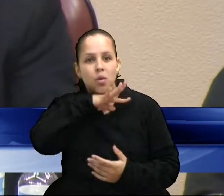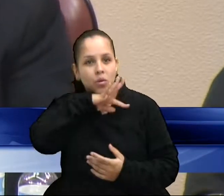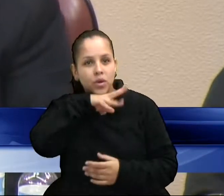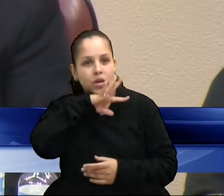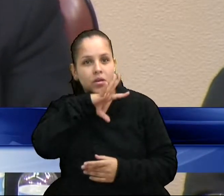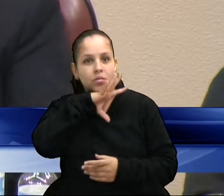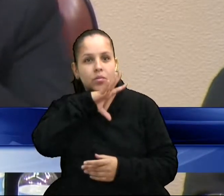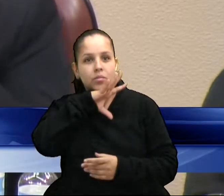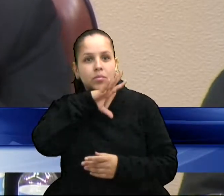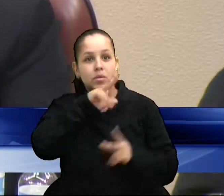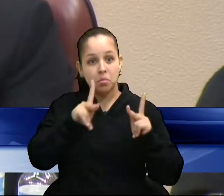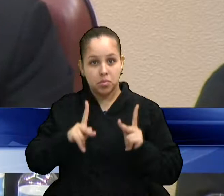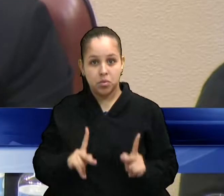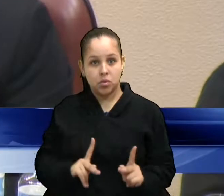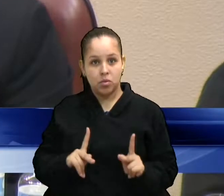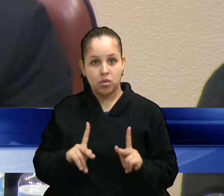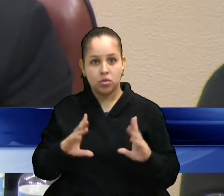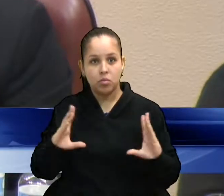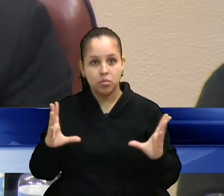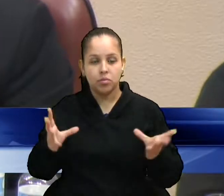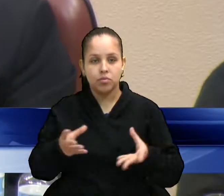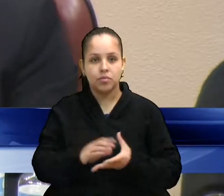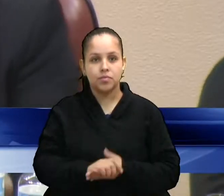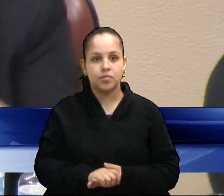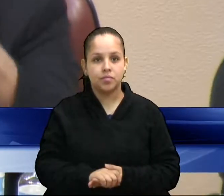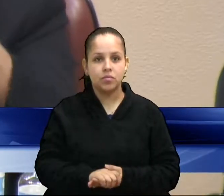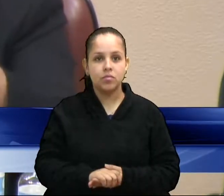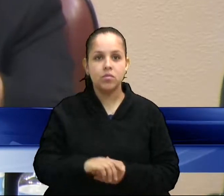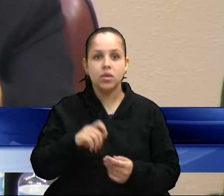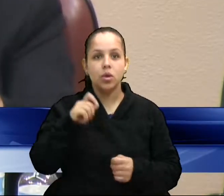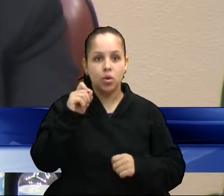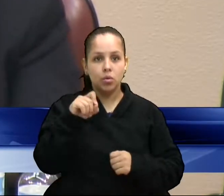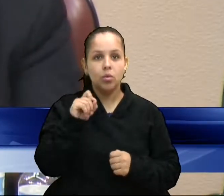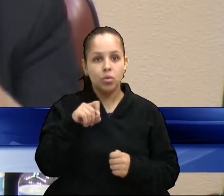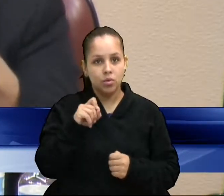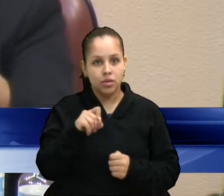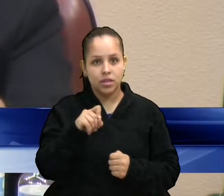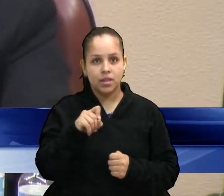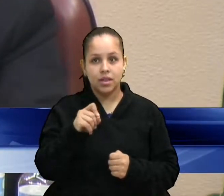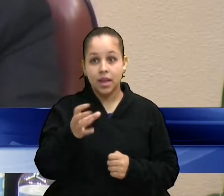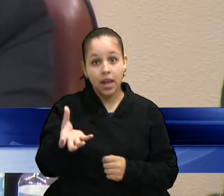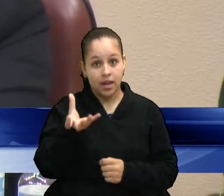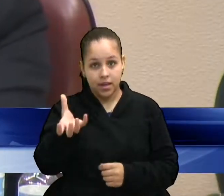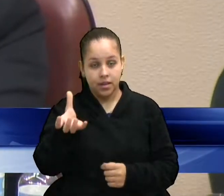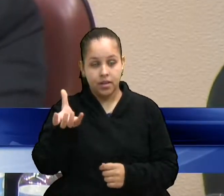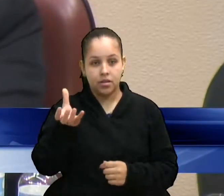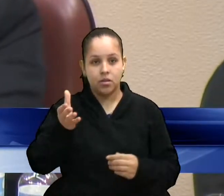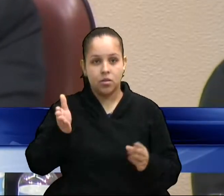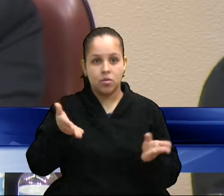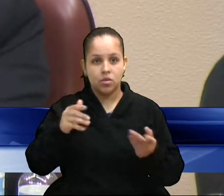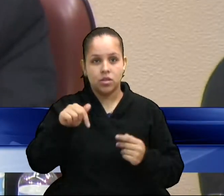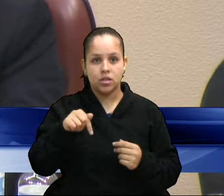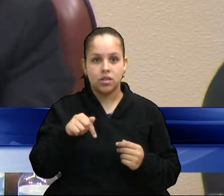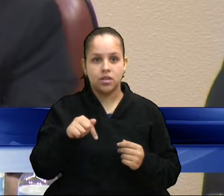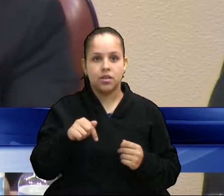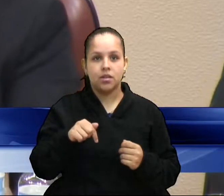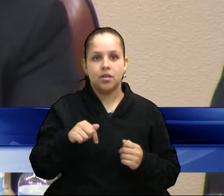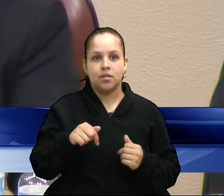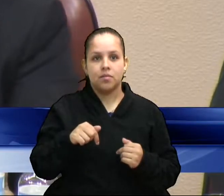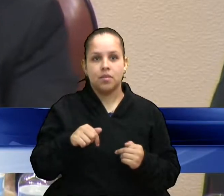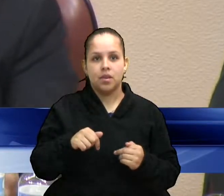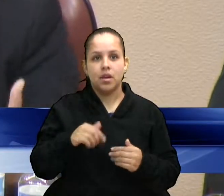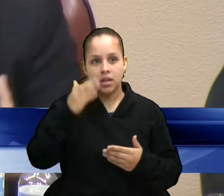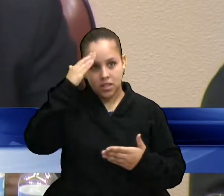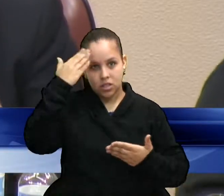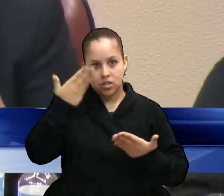também. Então o que a gente está defendendo, tá? Que tenha sim uma porcentagem, nós achamos que 40% é muito,